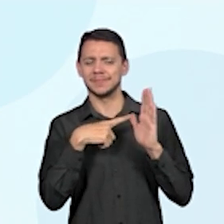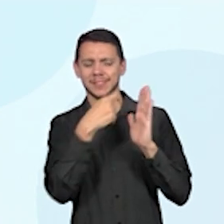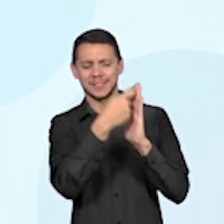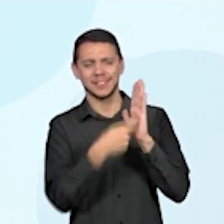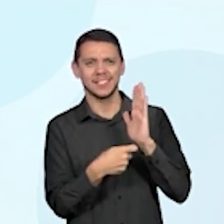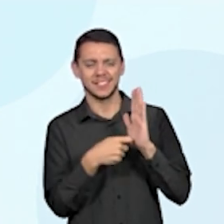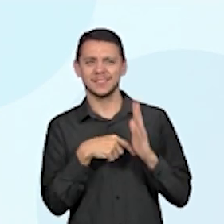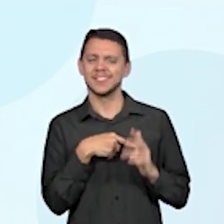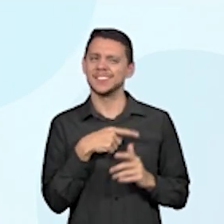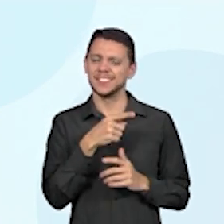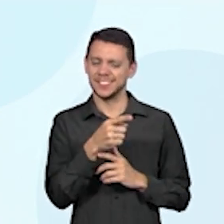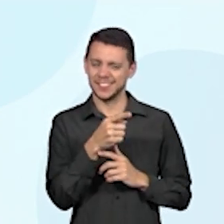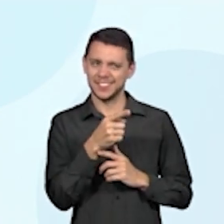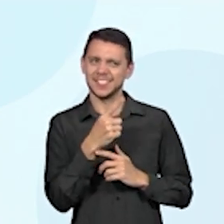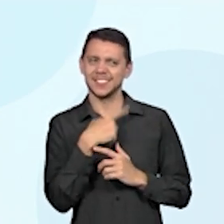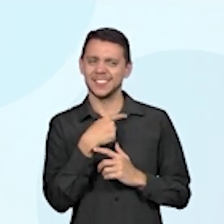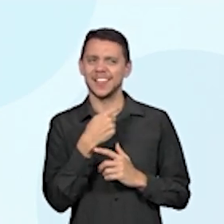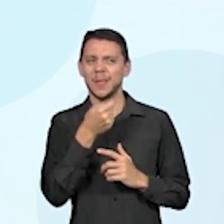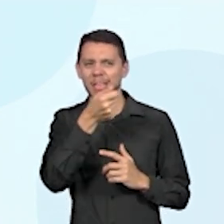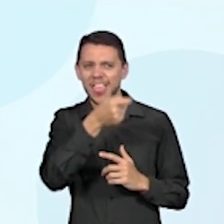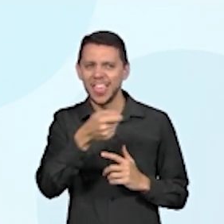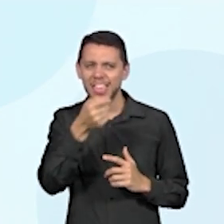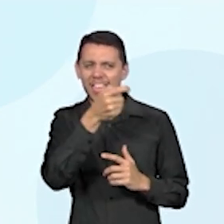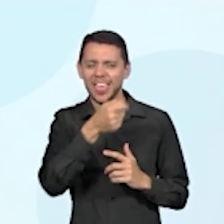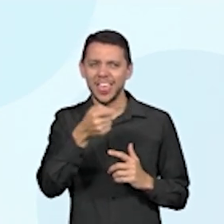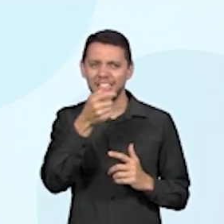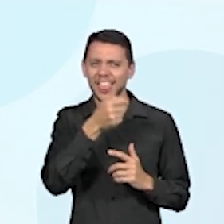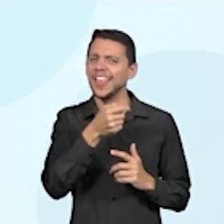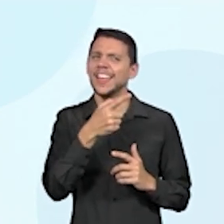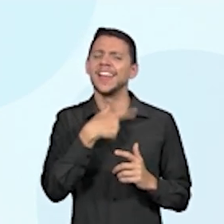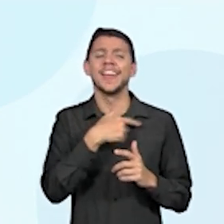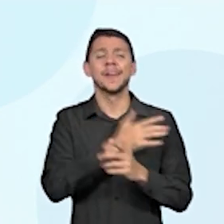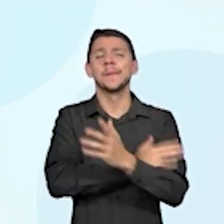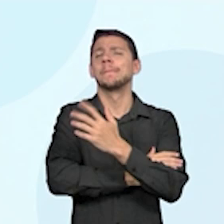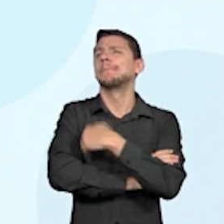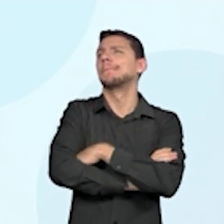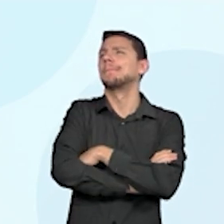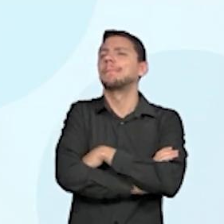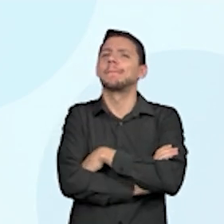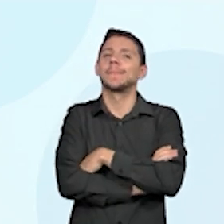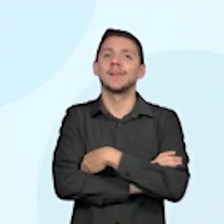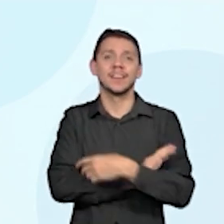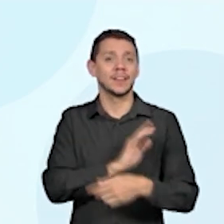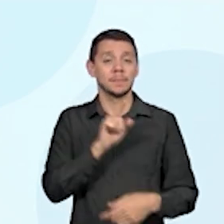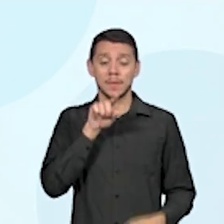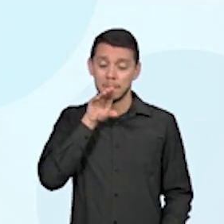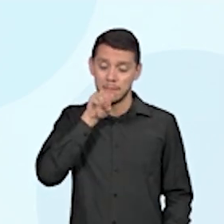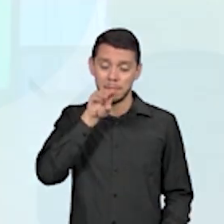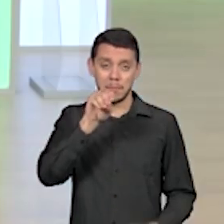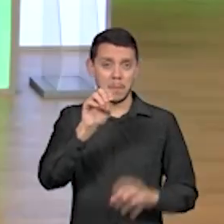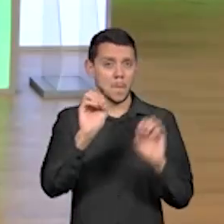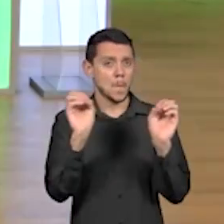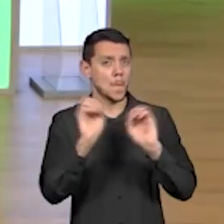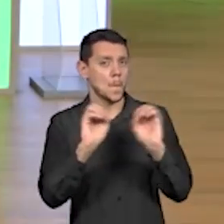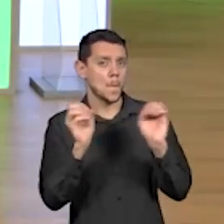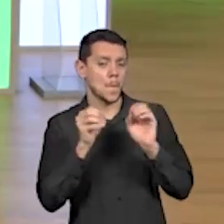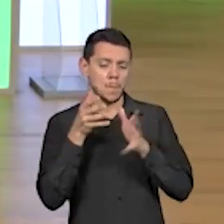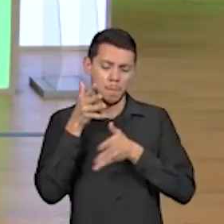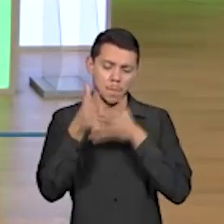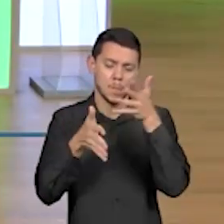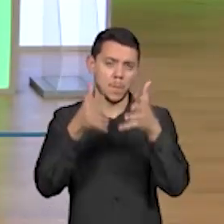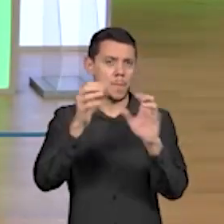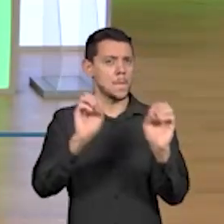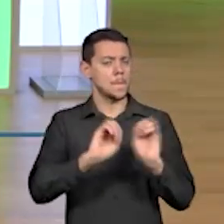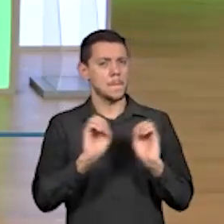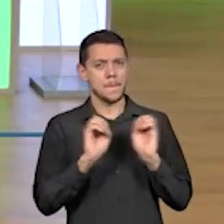até cruzados. Ele não está falando. Eu posso afirmar que o José não está